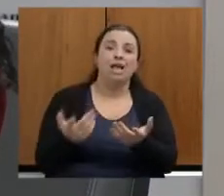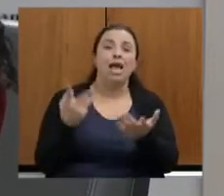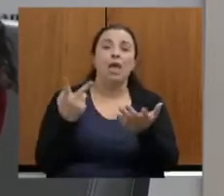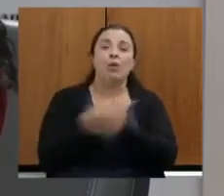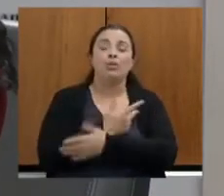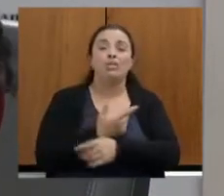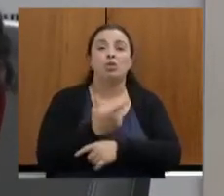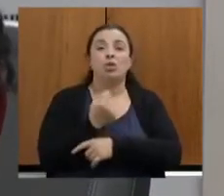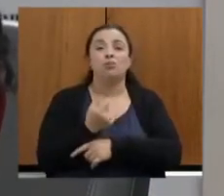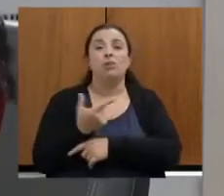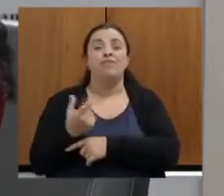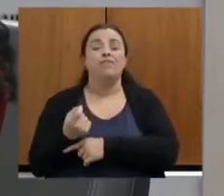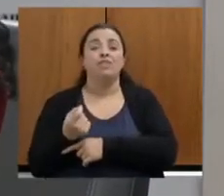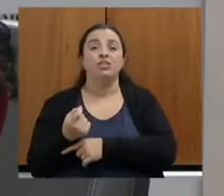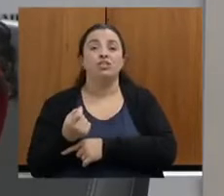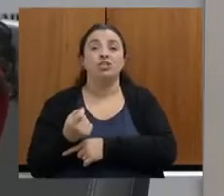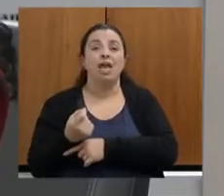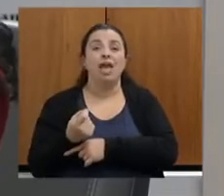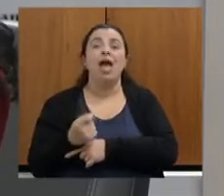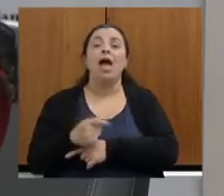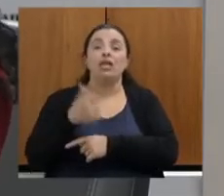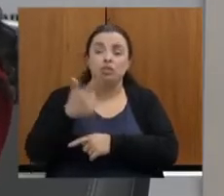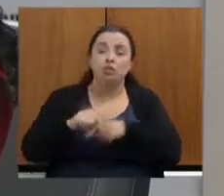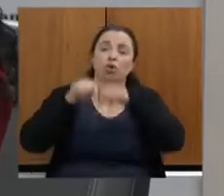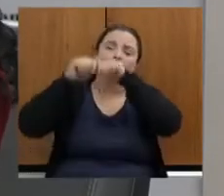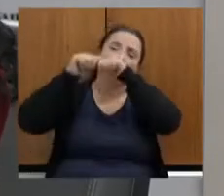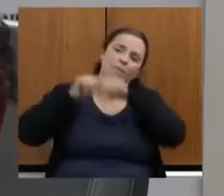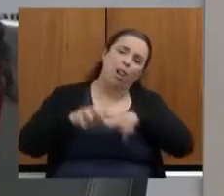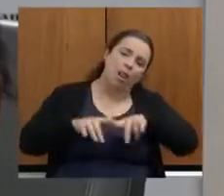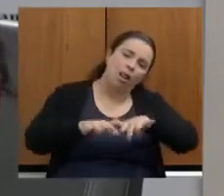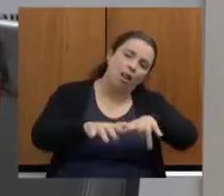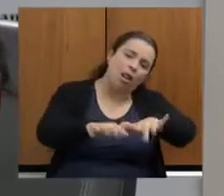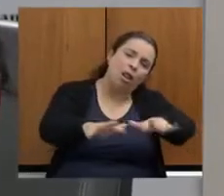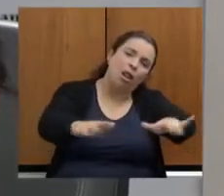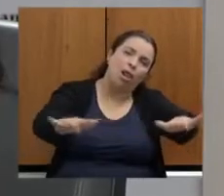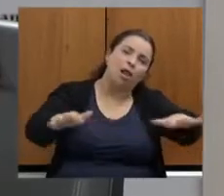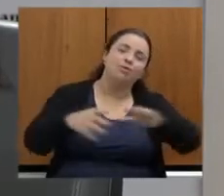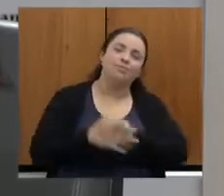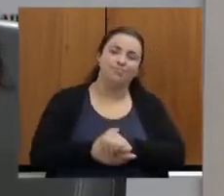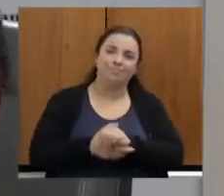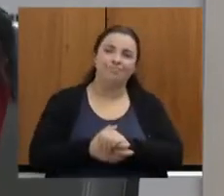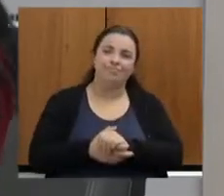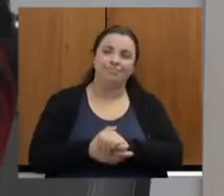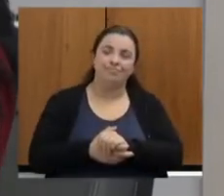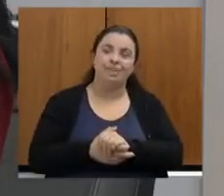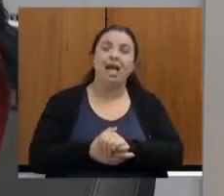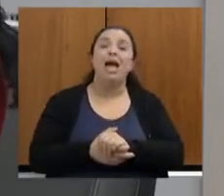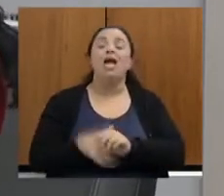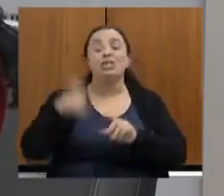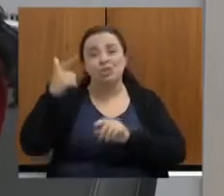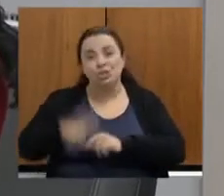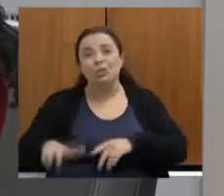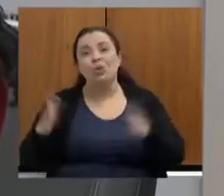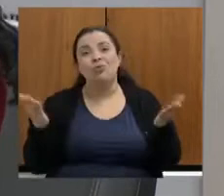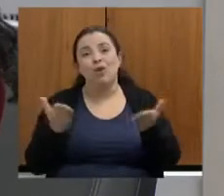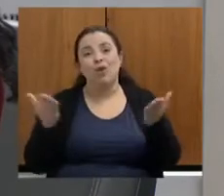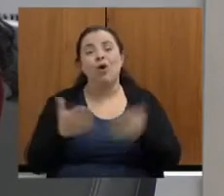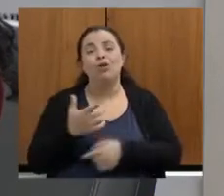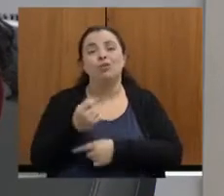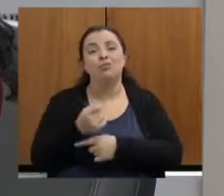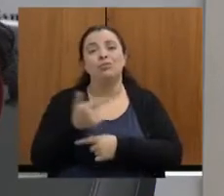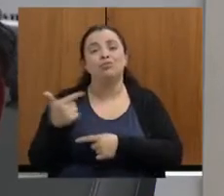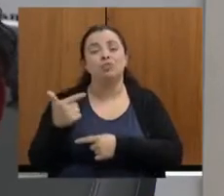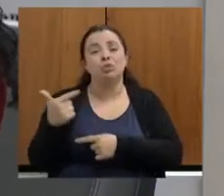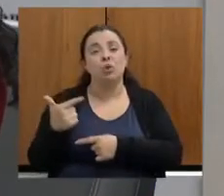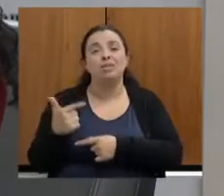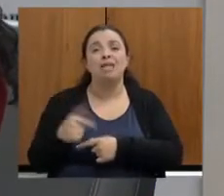lama matou metade eu pus tratou em cima fiz tudo de novo 2022 agora matou tudo a minha terra tá toda assim eu não tenho um pé